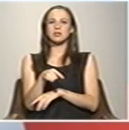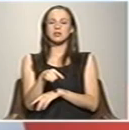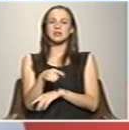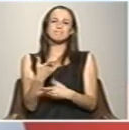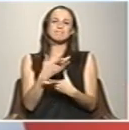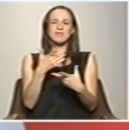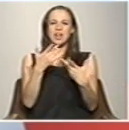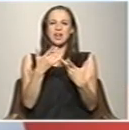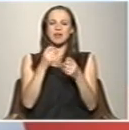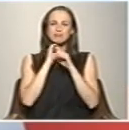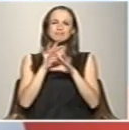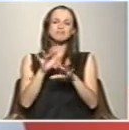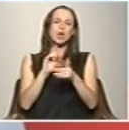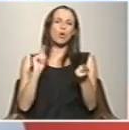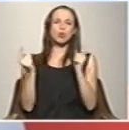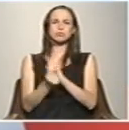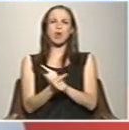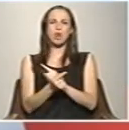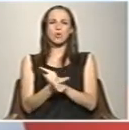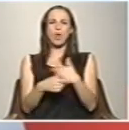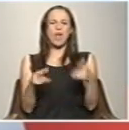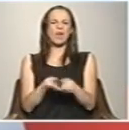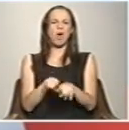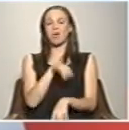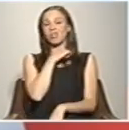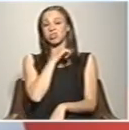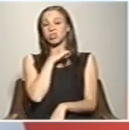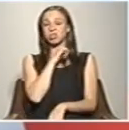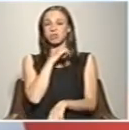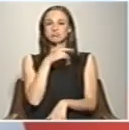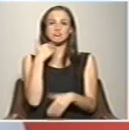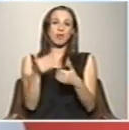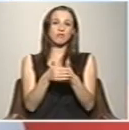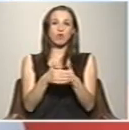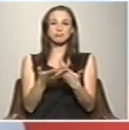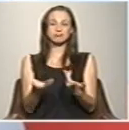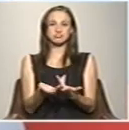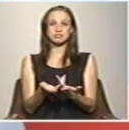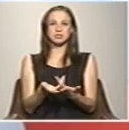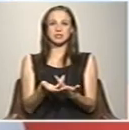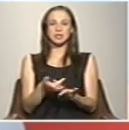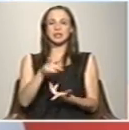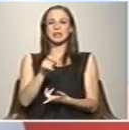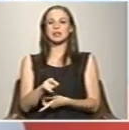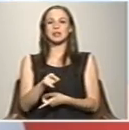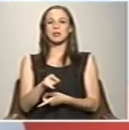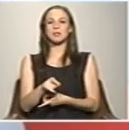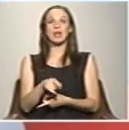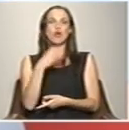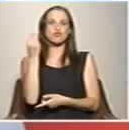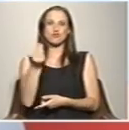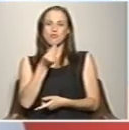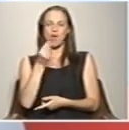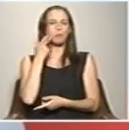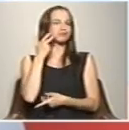são precisamente o contrário, o desvalorizar os mais velhos e o de valorizar, endeusar a juventude. E é isso que nós vemos